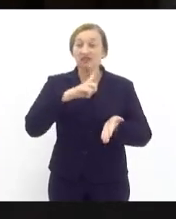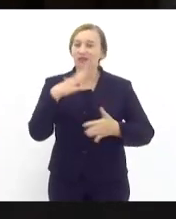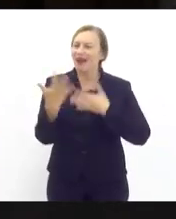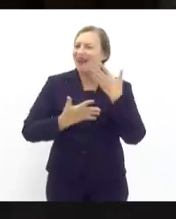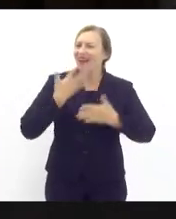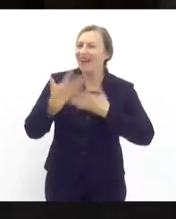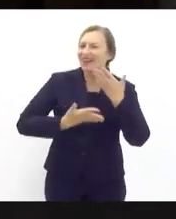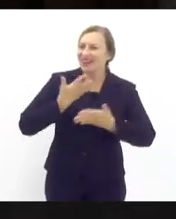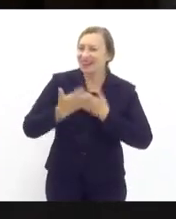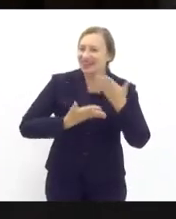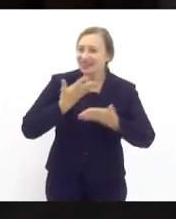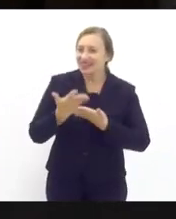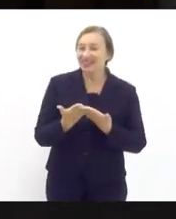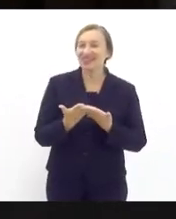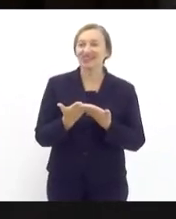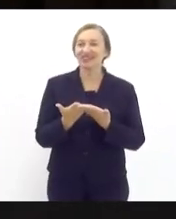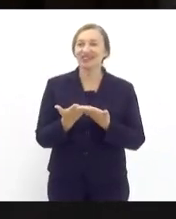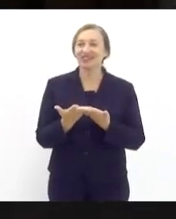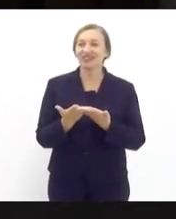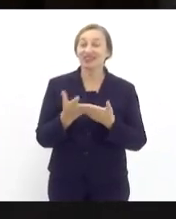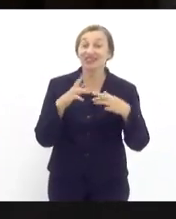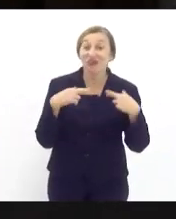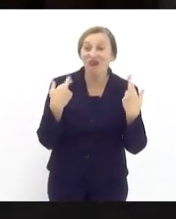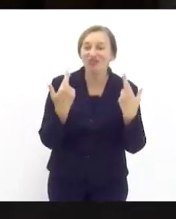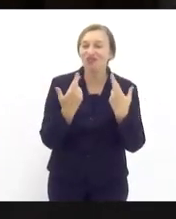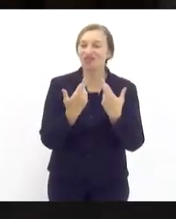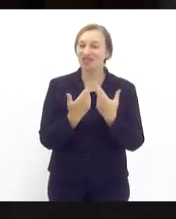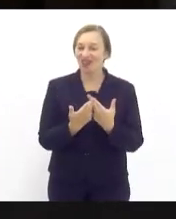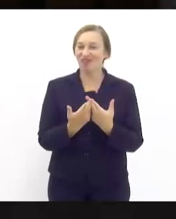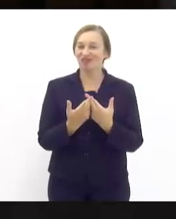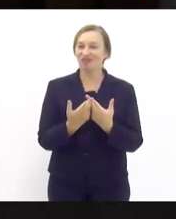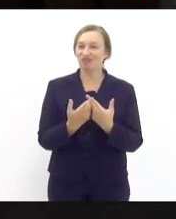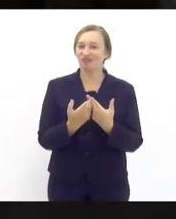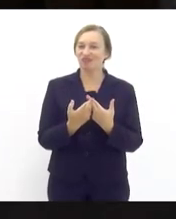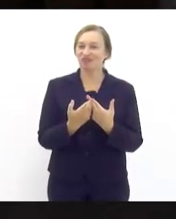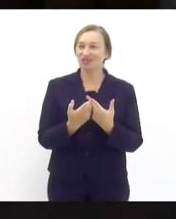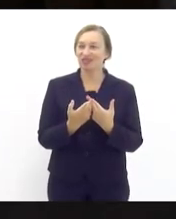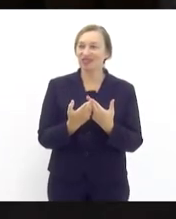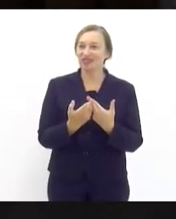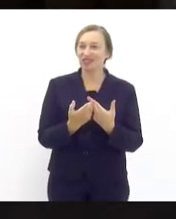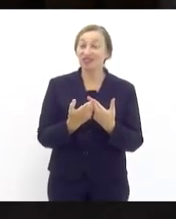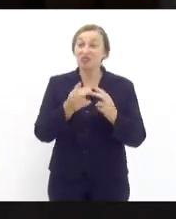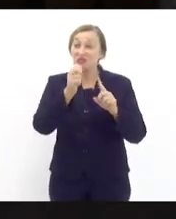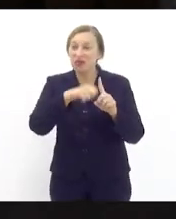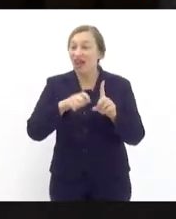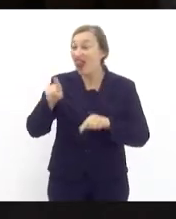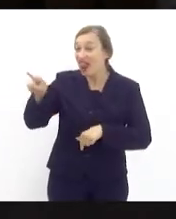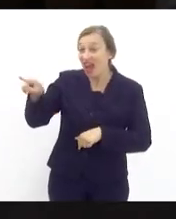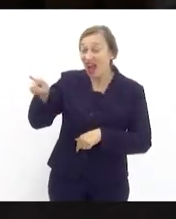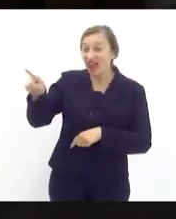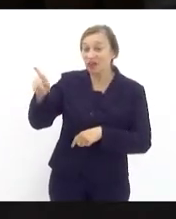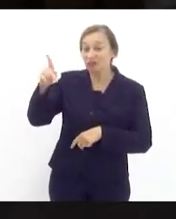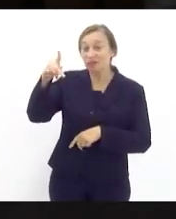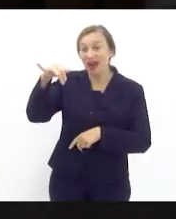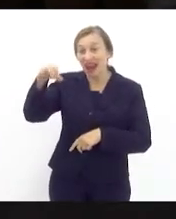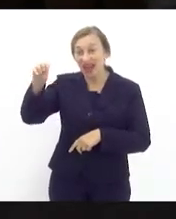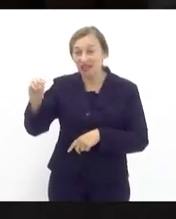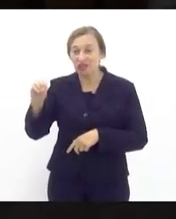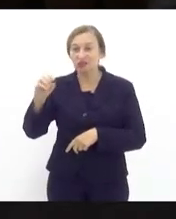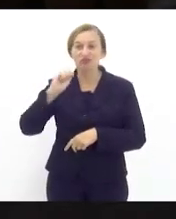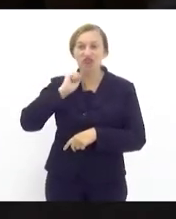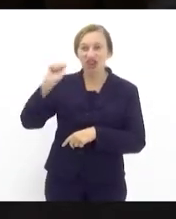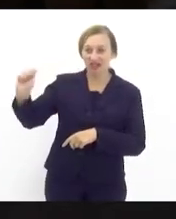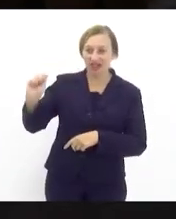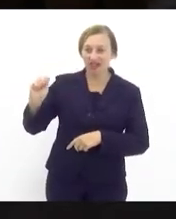de fazer a nossa reunião mensal lá no palácio Tiradentes